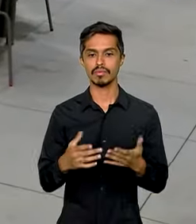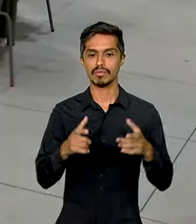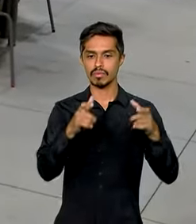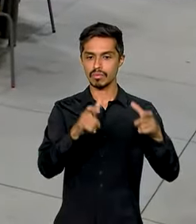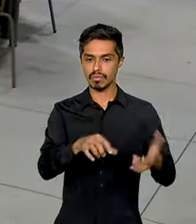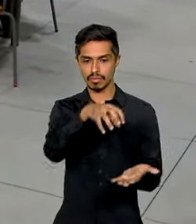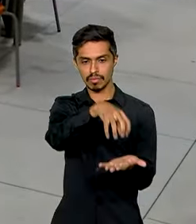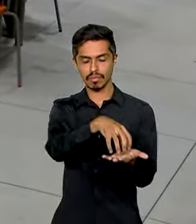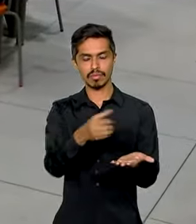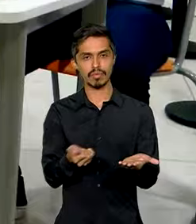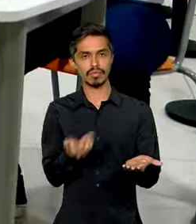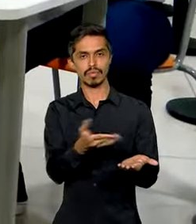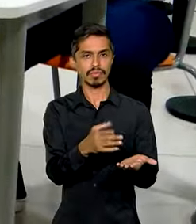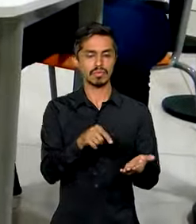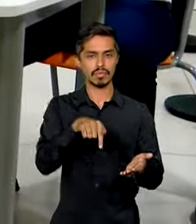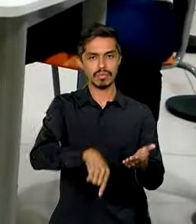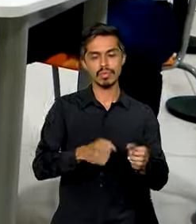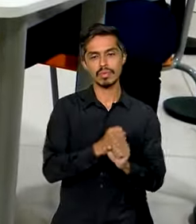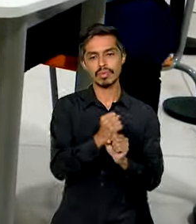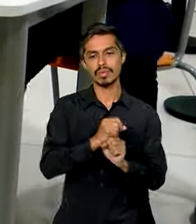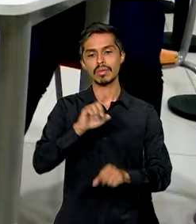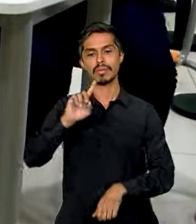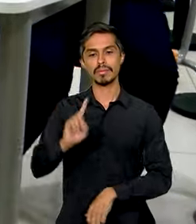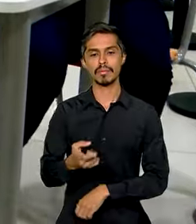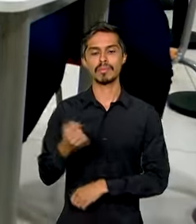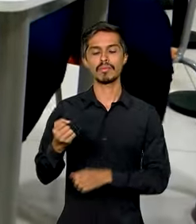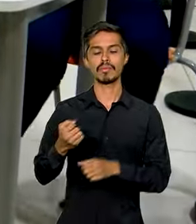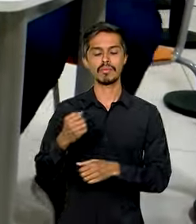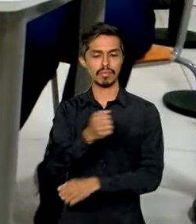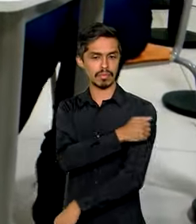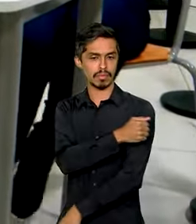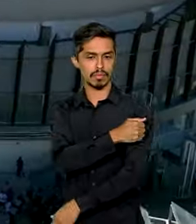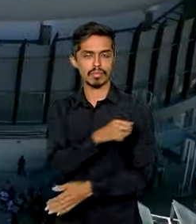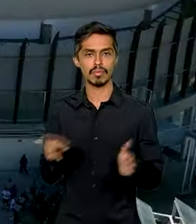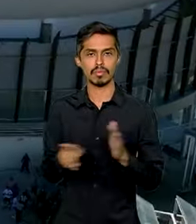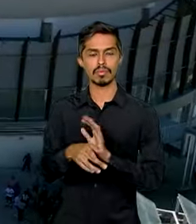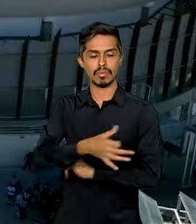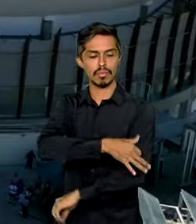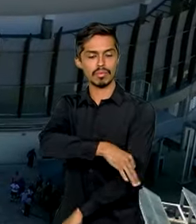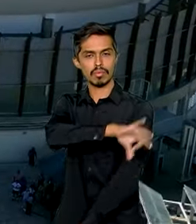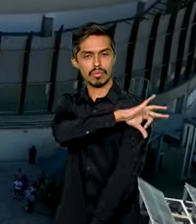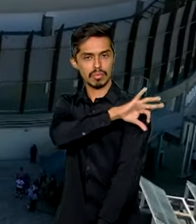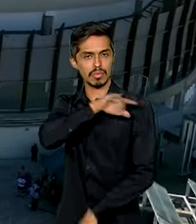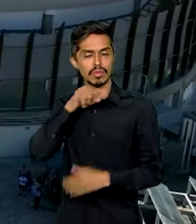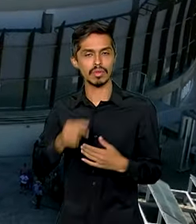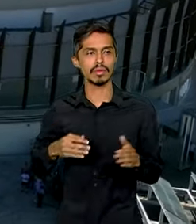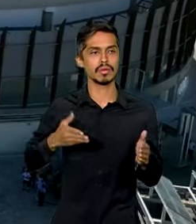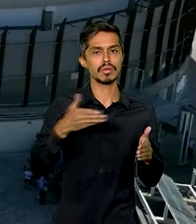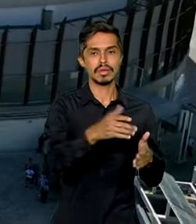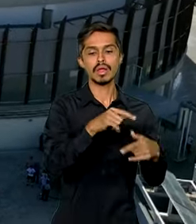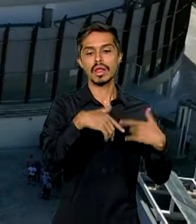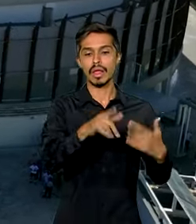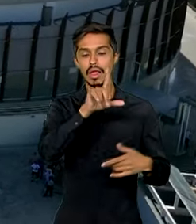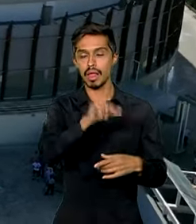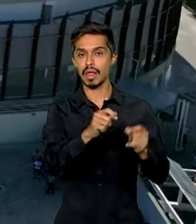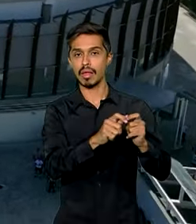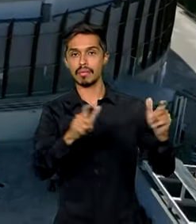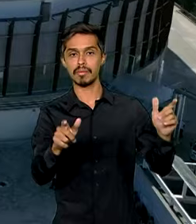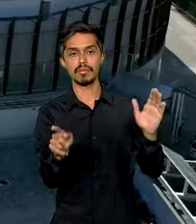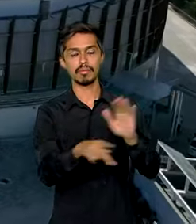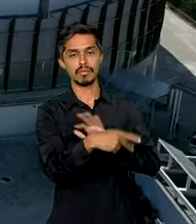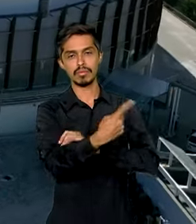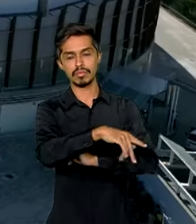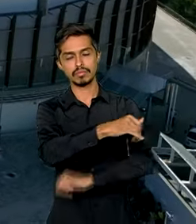recebe este ano cerca de 1.000 alunos do ensino fundamental, é a maior escola da rede municipal do